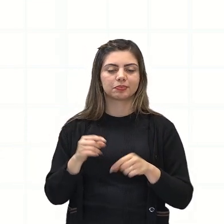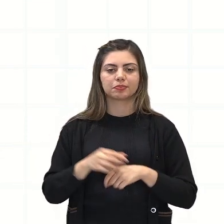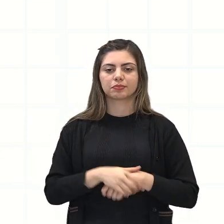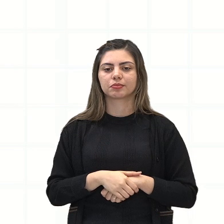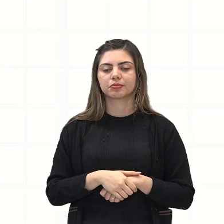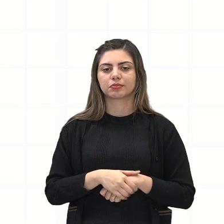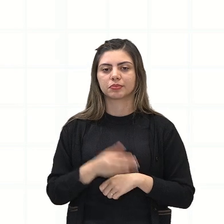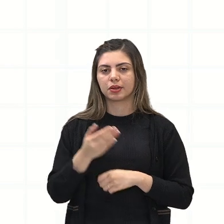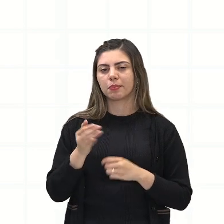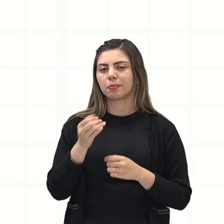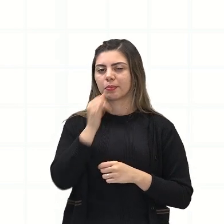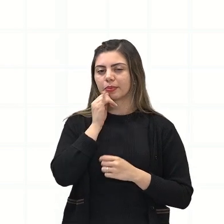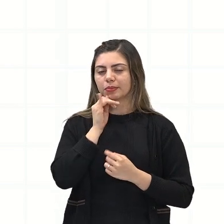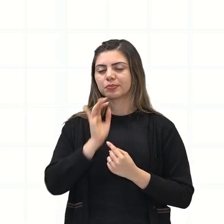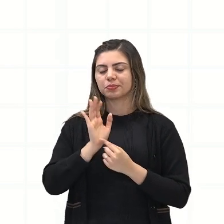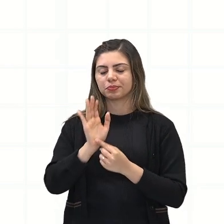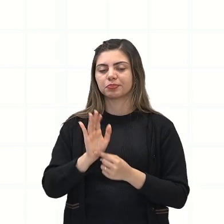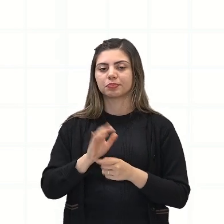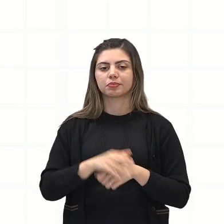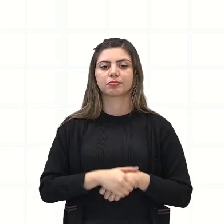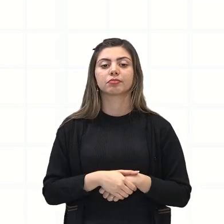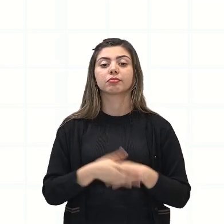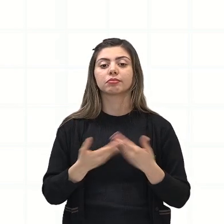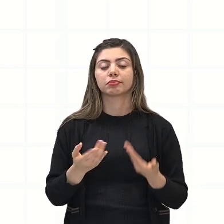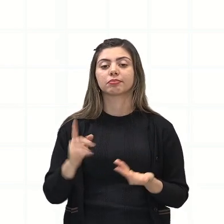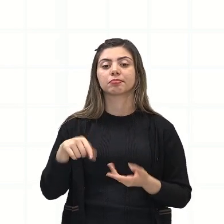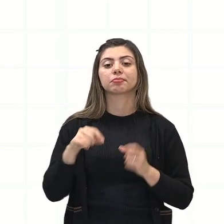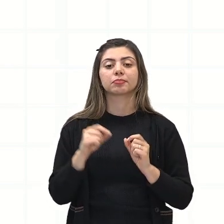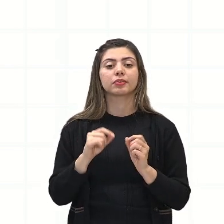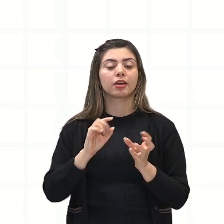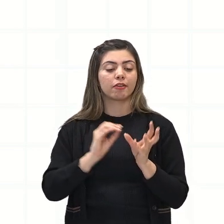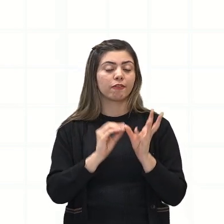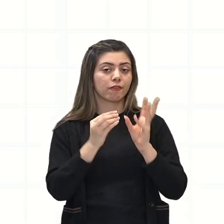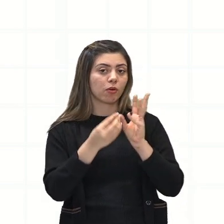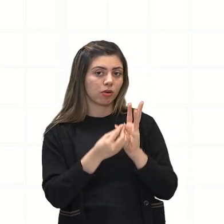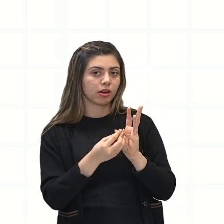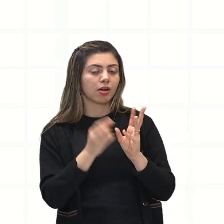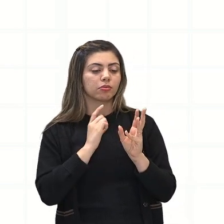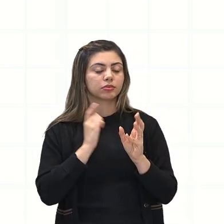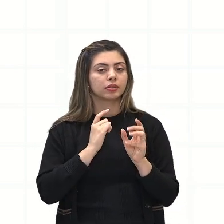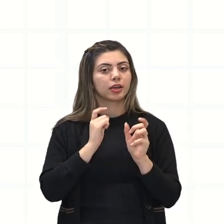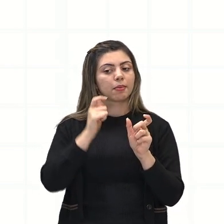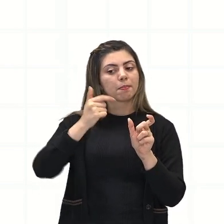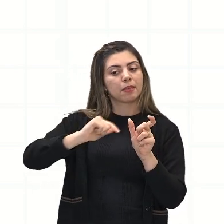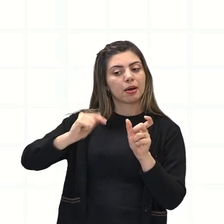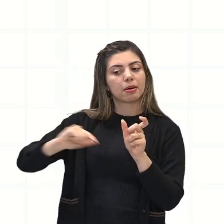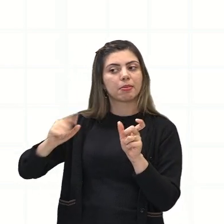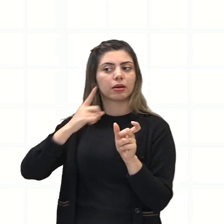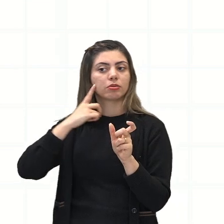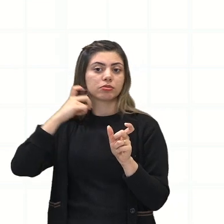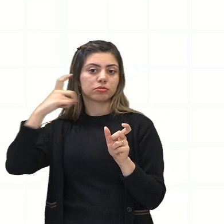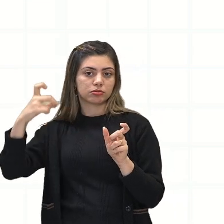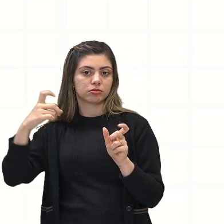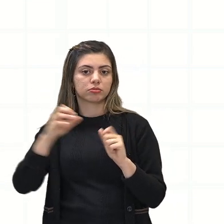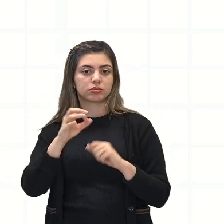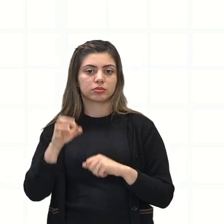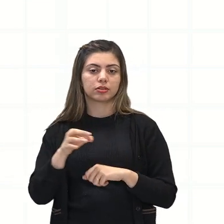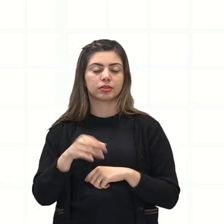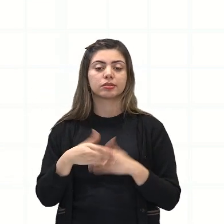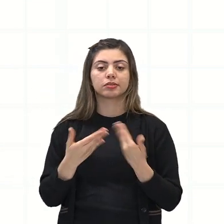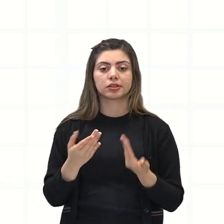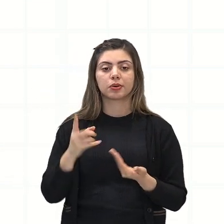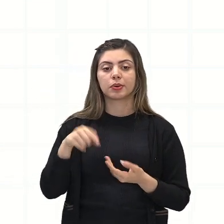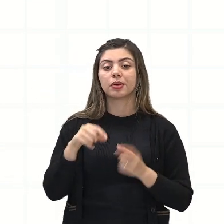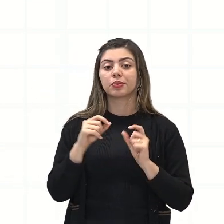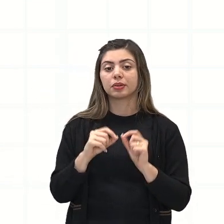a seguir. Então, consiste nessa repetição de sons de vogais, assonância, vogal. Repetição de